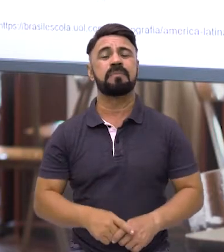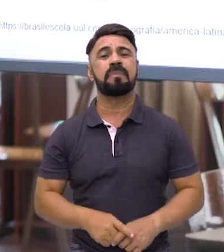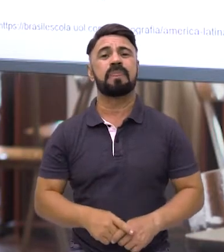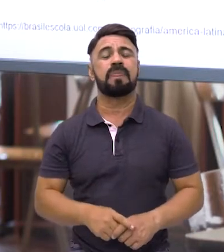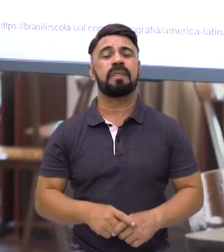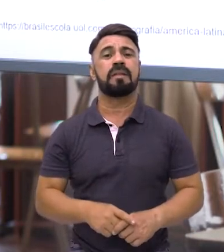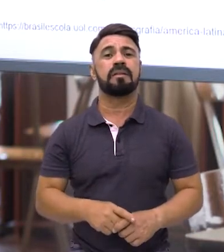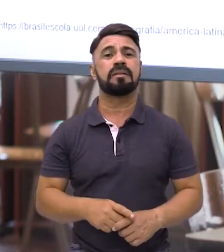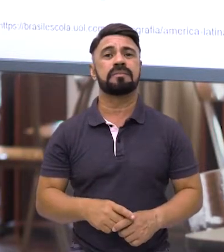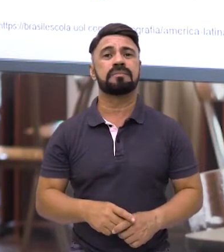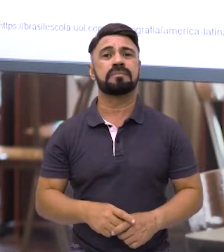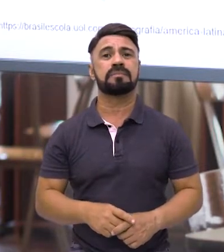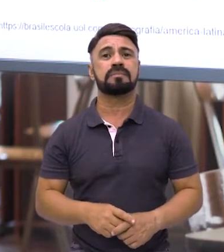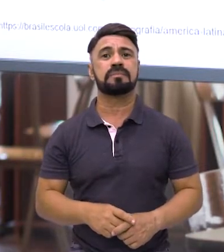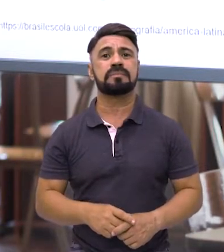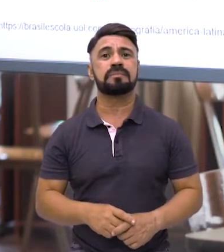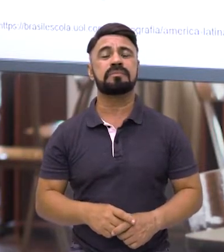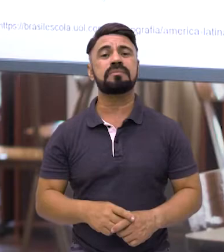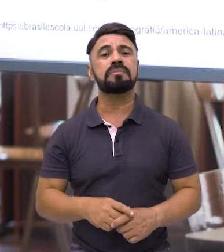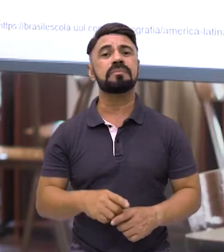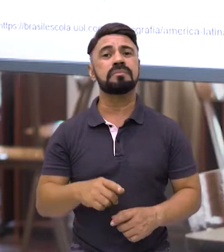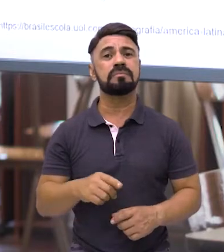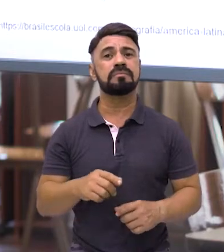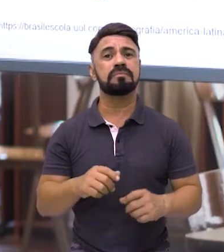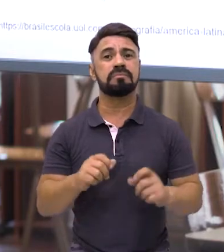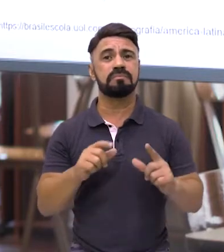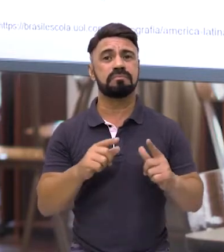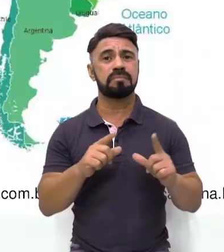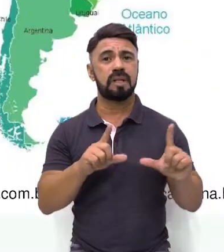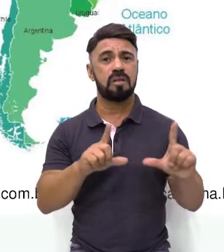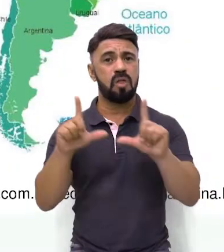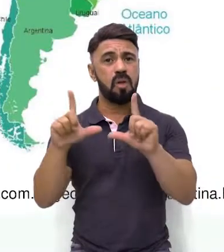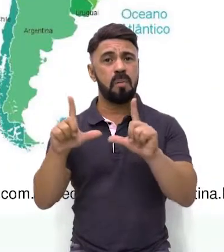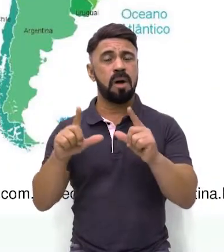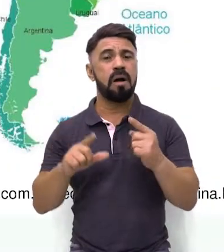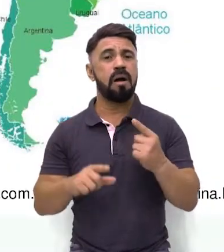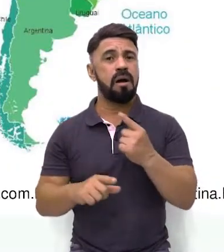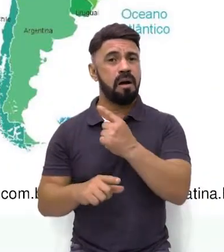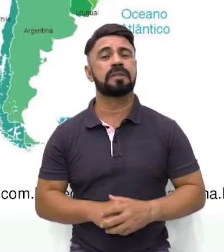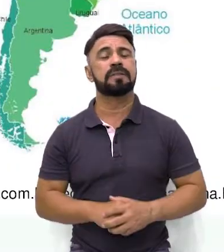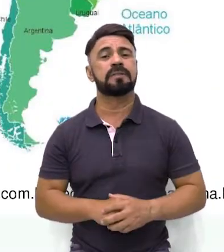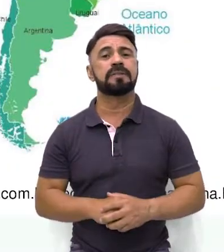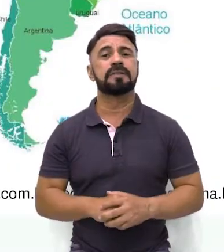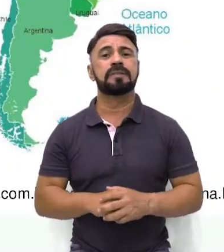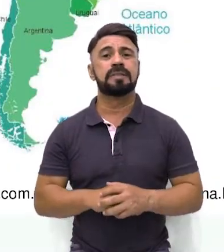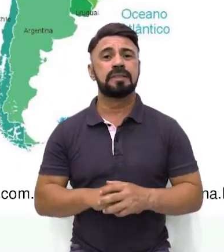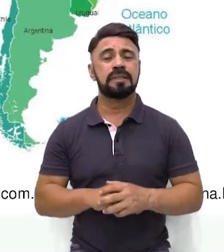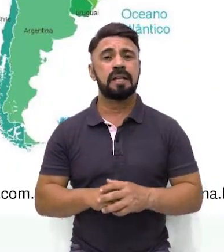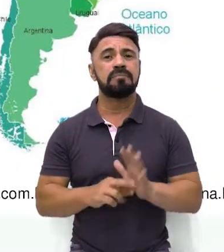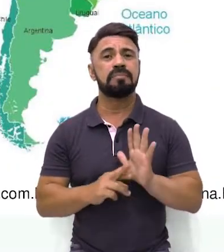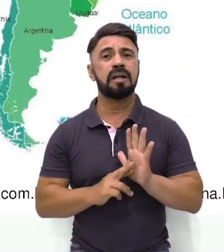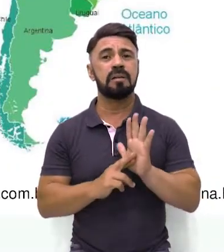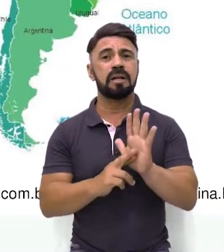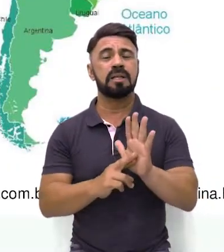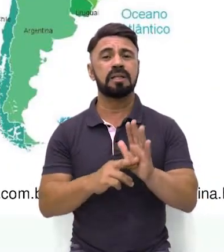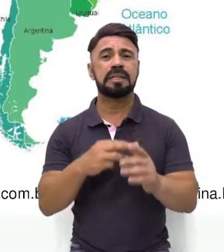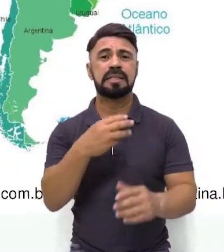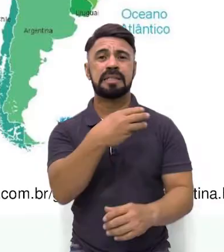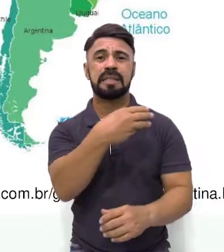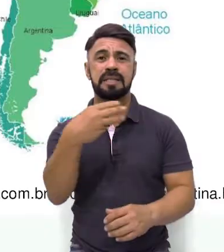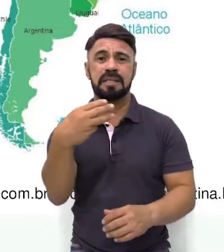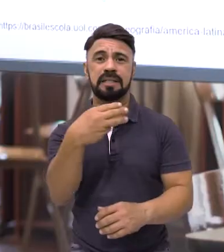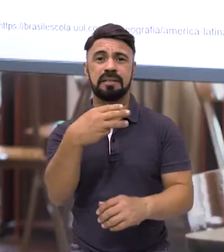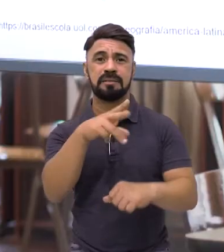Também ficamos sabendo que, aqui no mapa mais uma vez, a América Latina é representada por